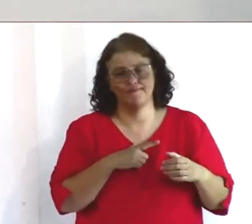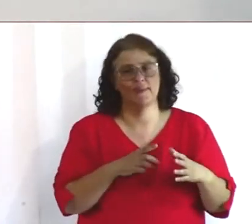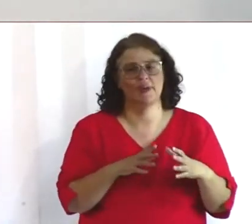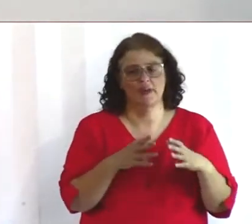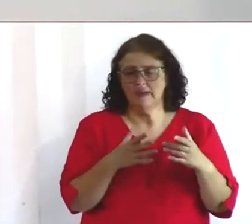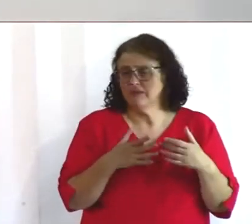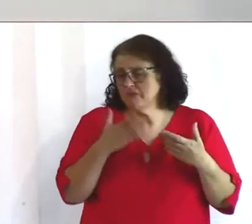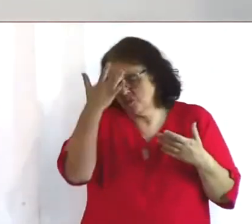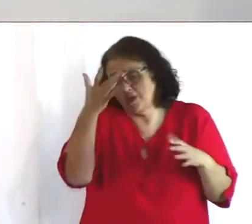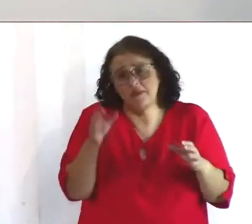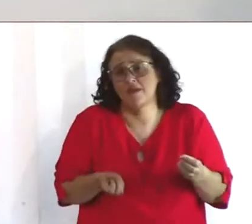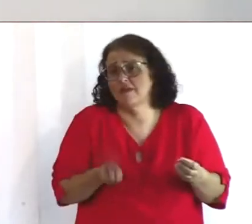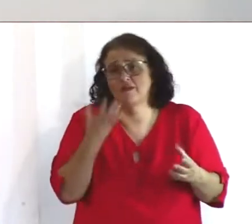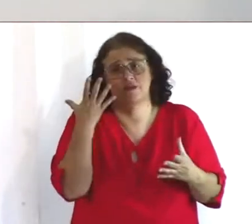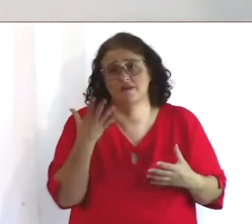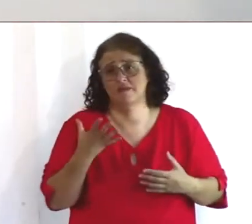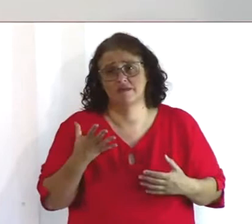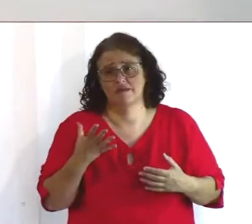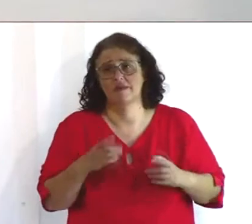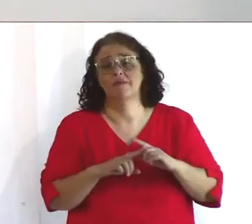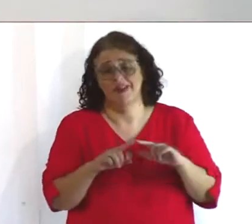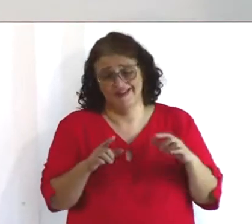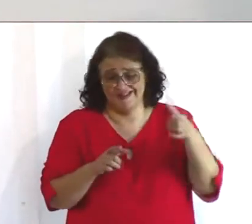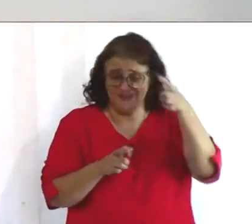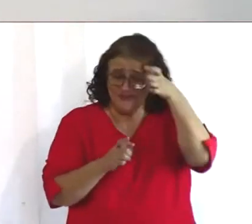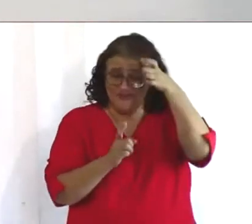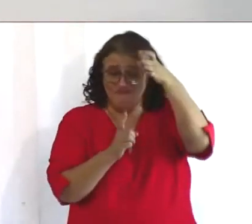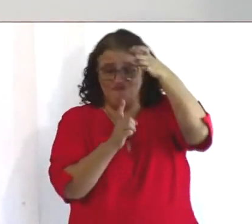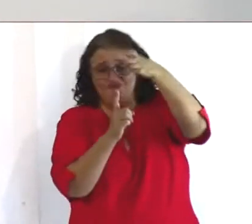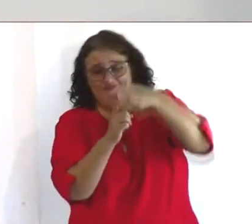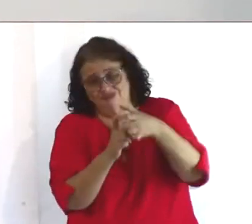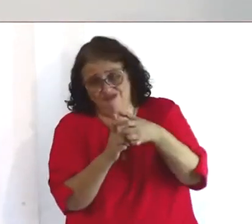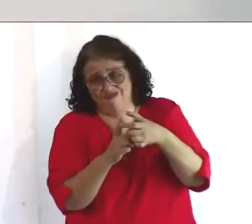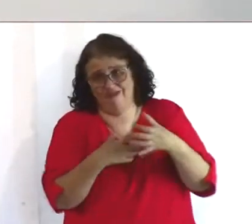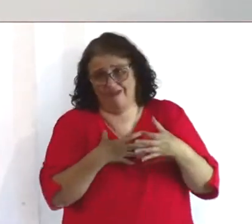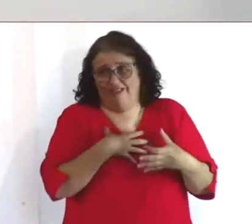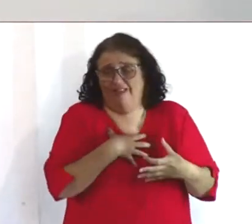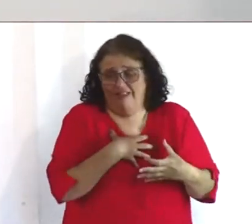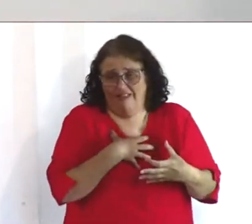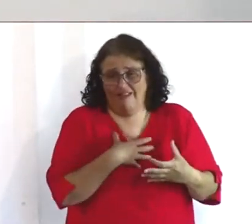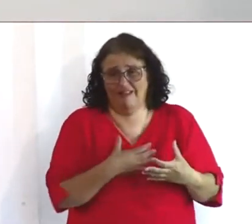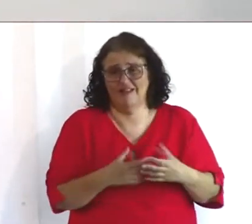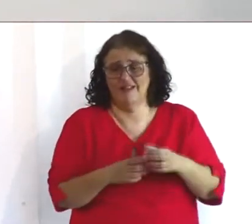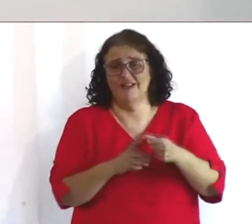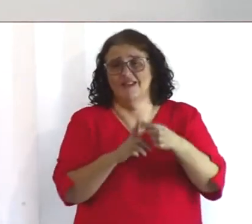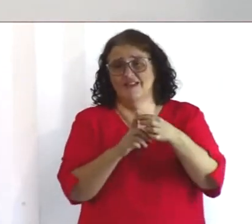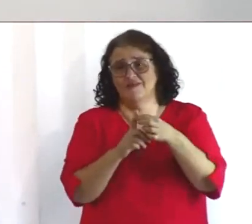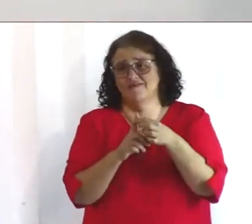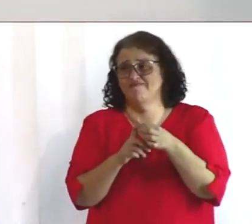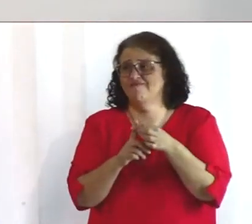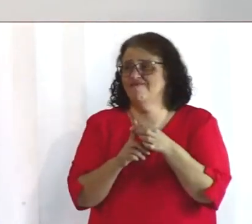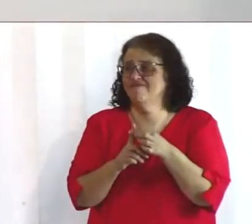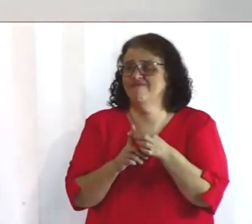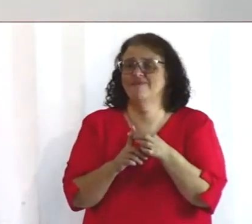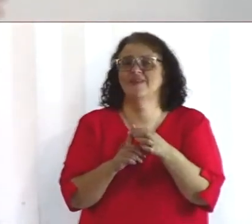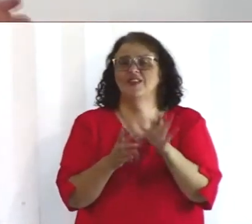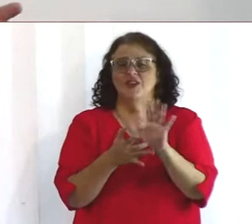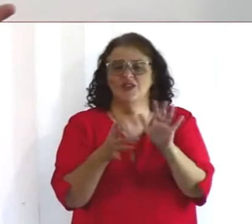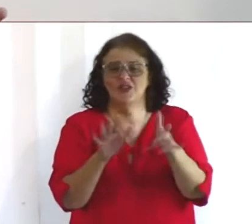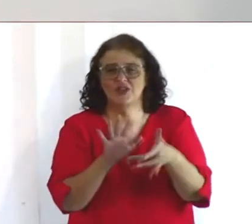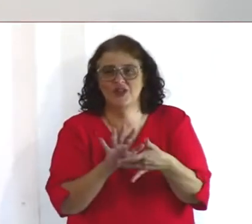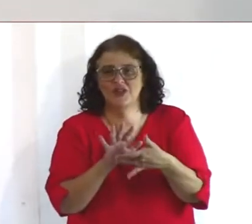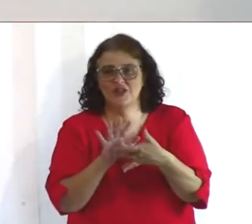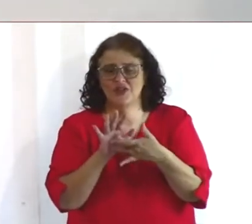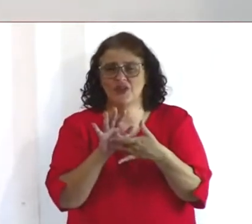um domínio. Então isso era muito importante para aquele povo, isso fazia parte da mensagem de Jesus, a mensagem que os